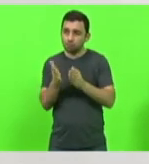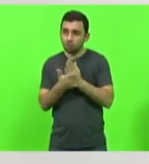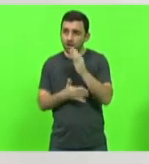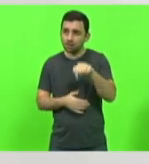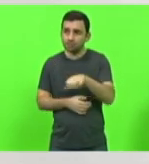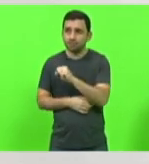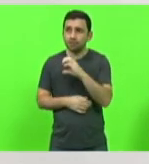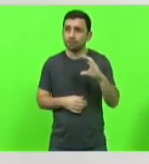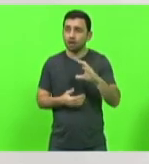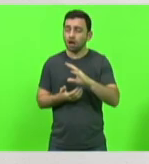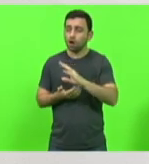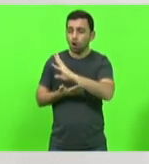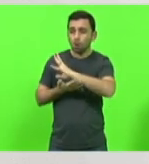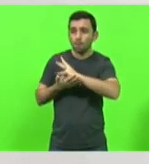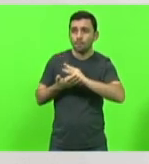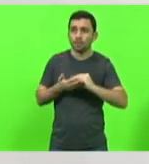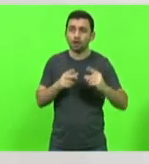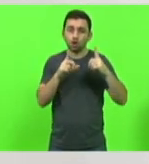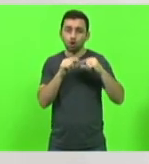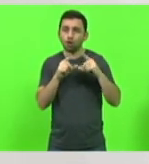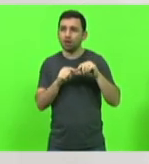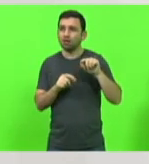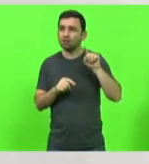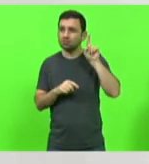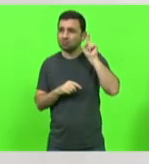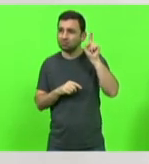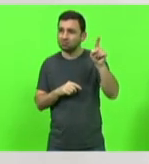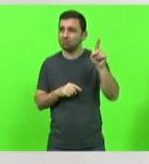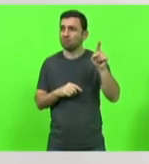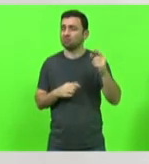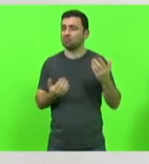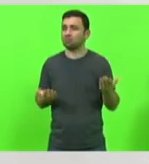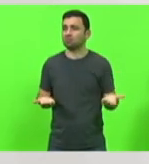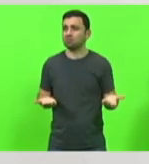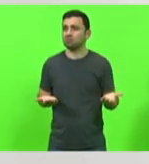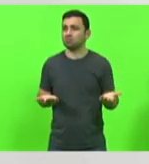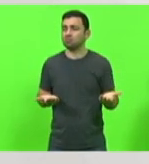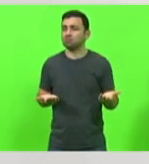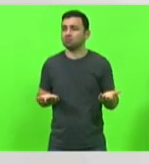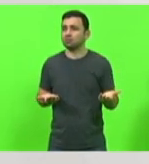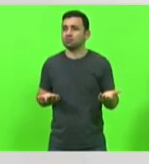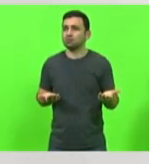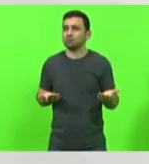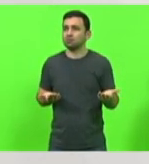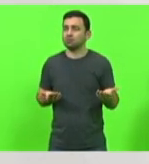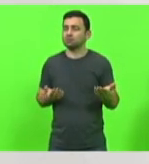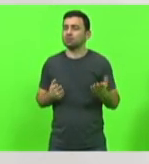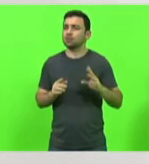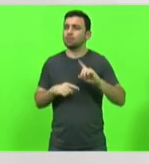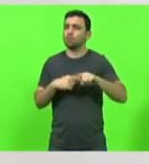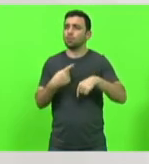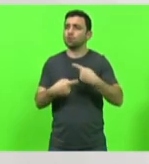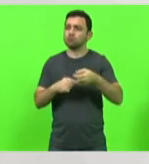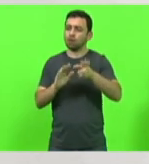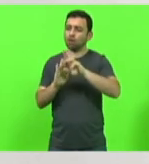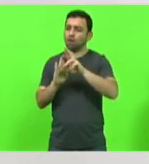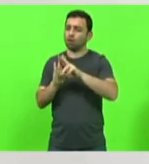foi copiada pelo Congresso Nacional e, infelizmente, na regulamentação